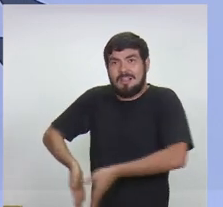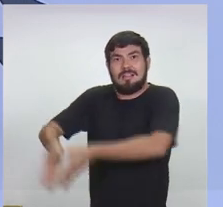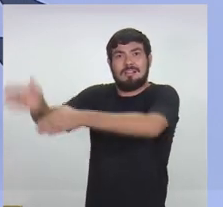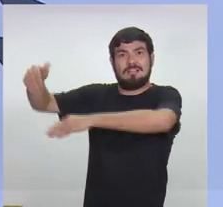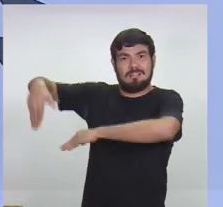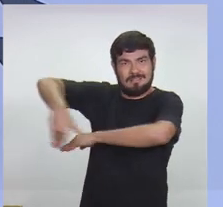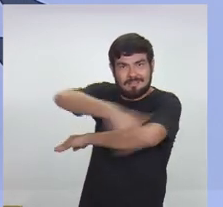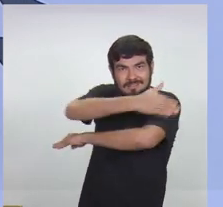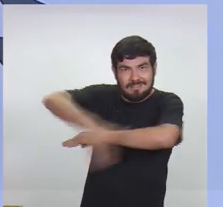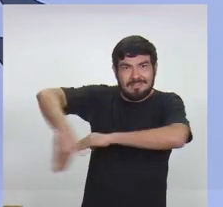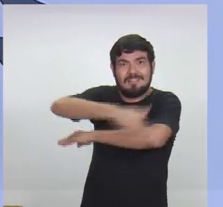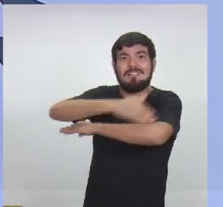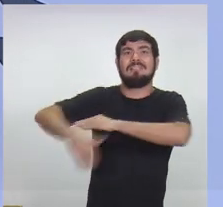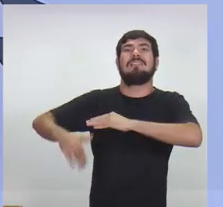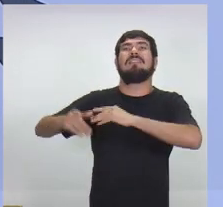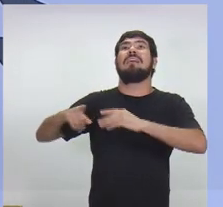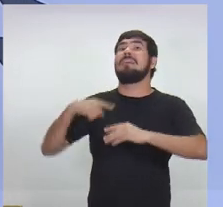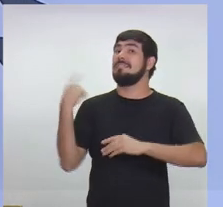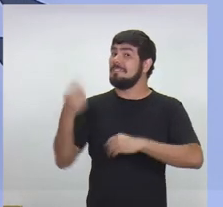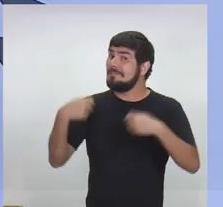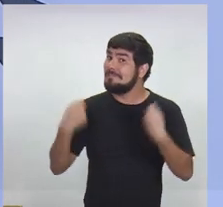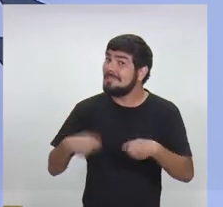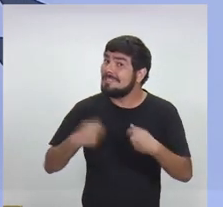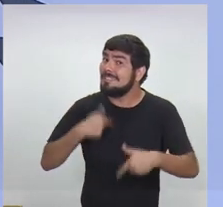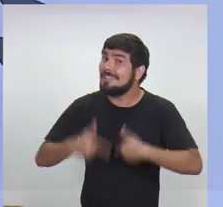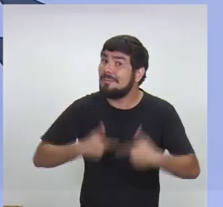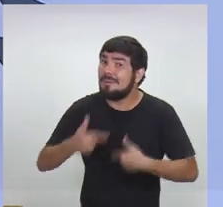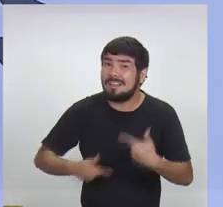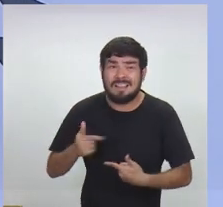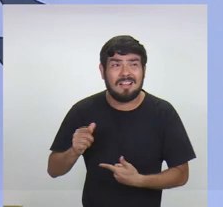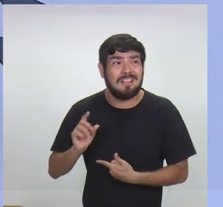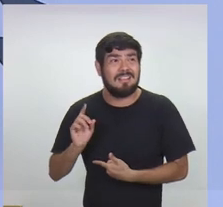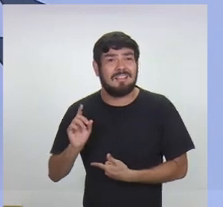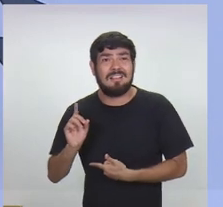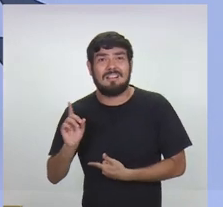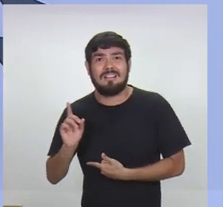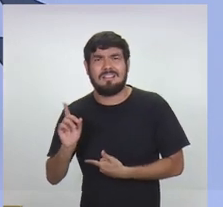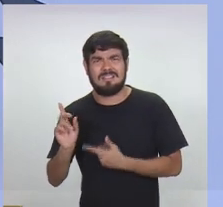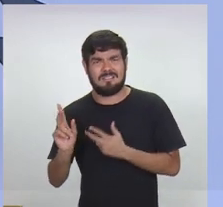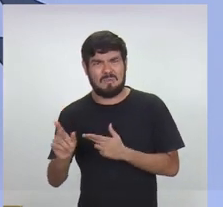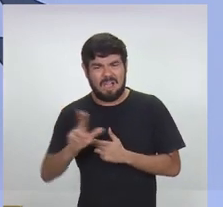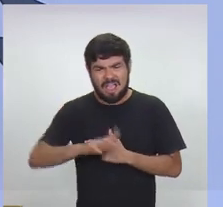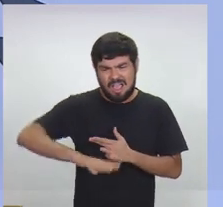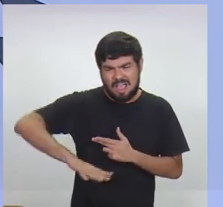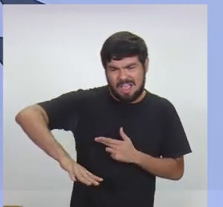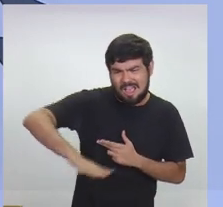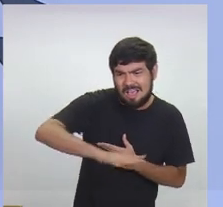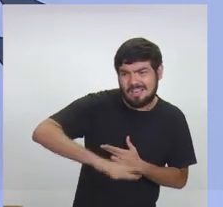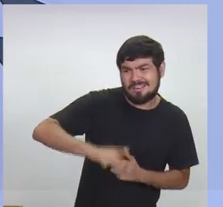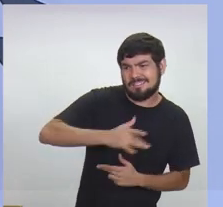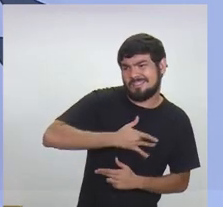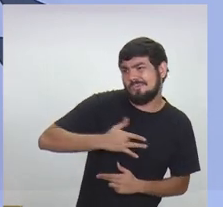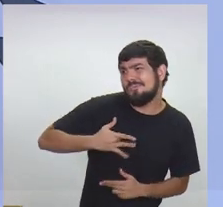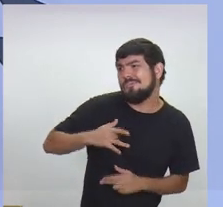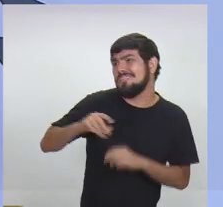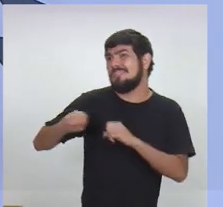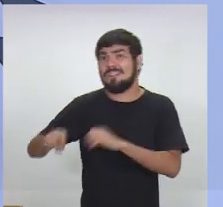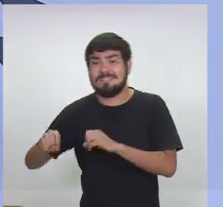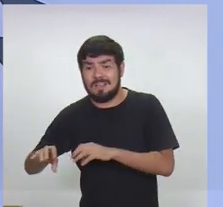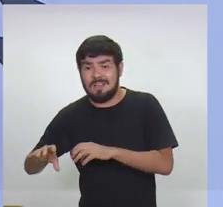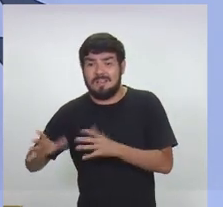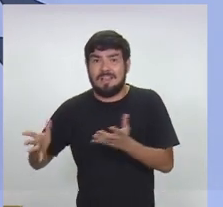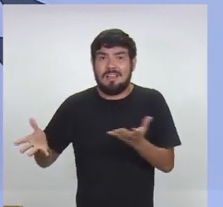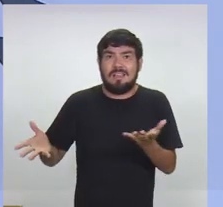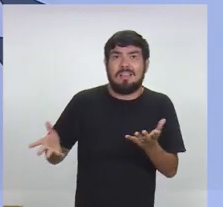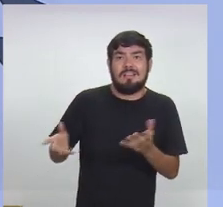entendo que a gente precisa trabalhar não como se tem trabalhado as áreas em caixinhas saúde educação a